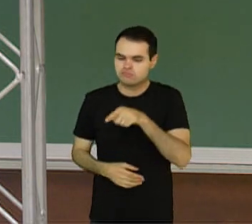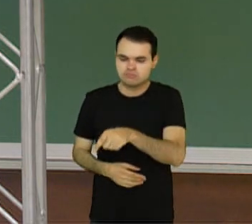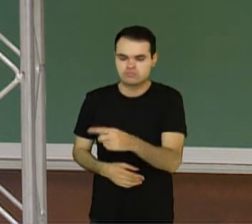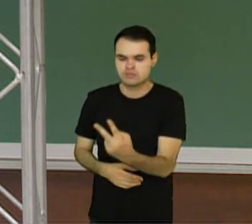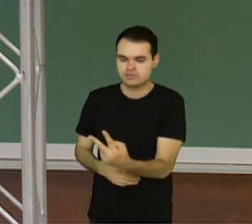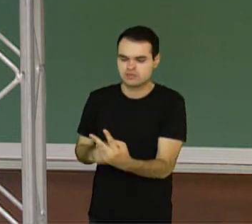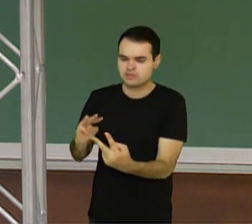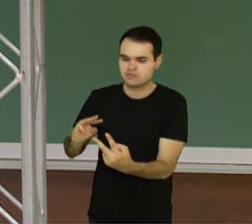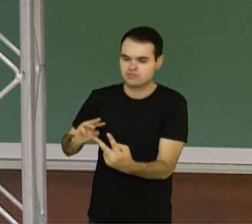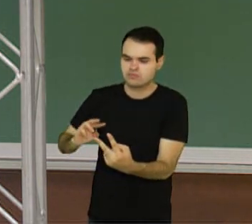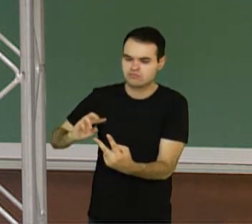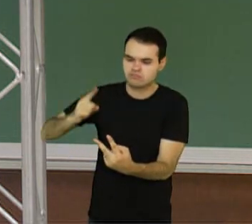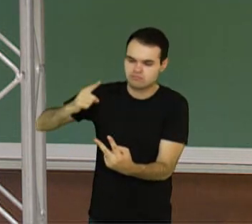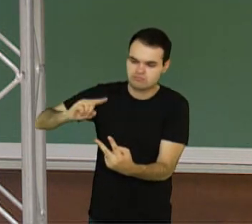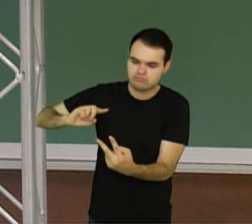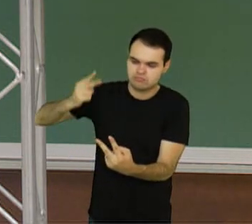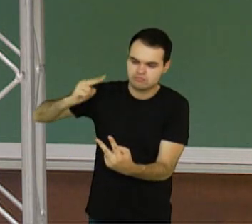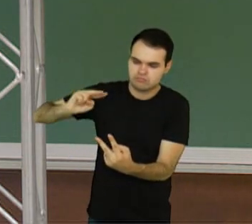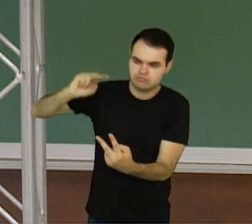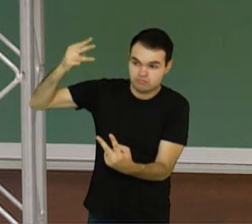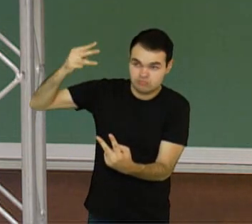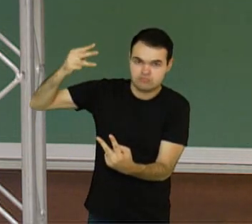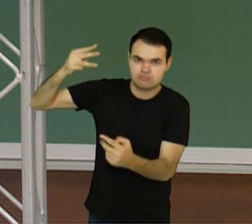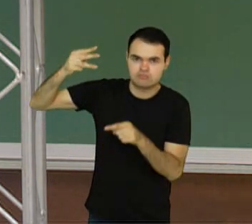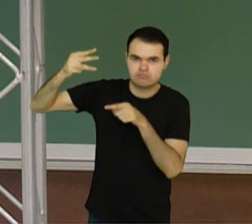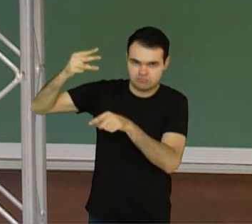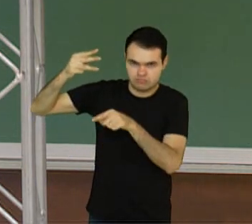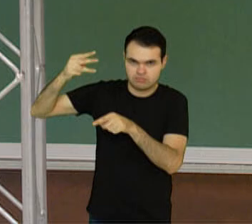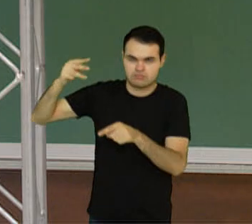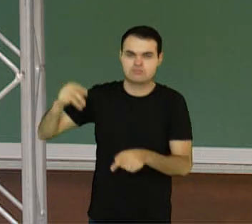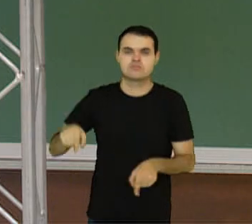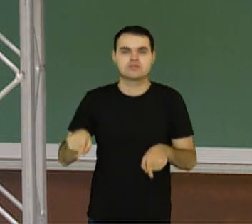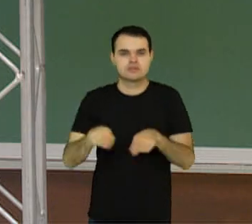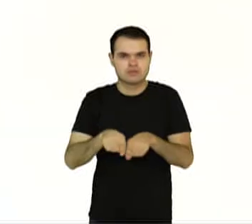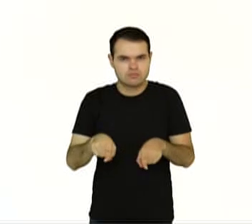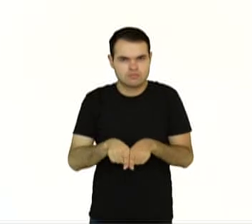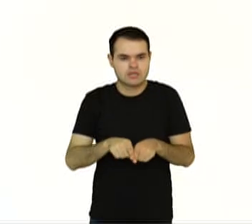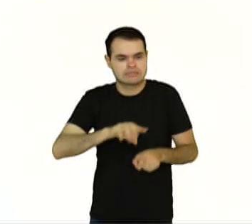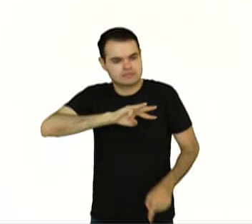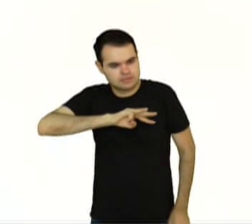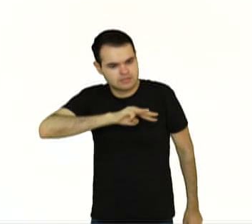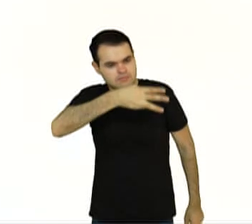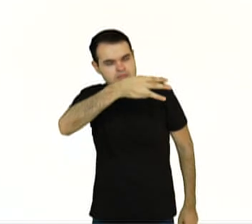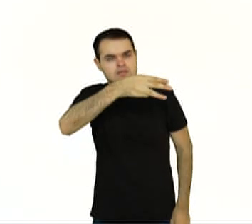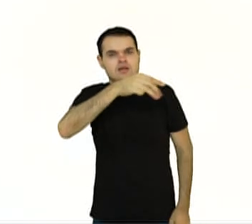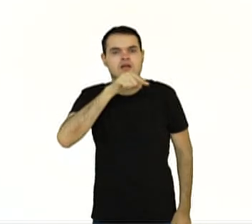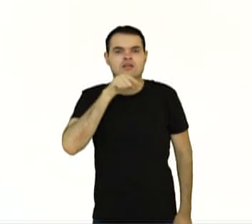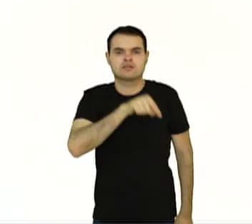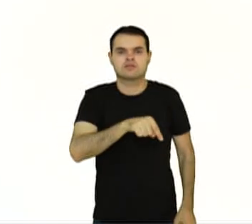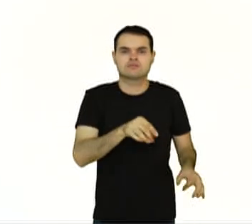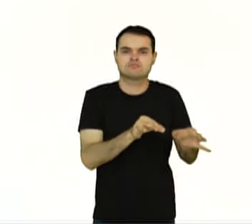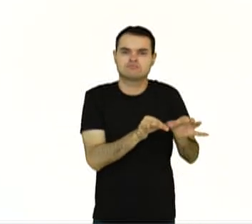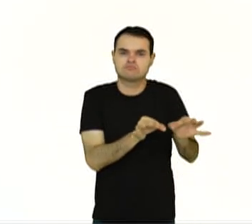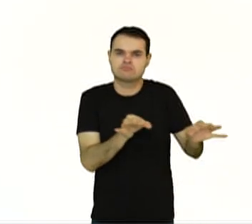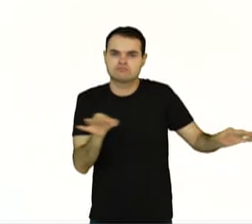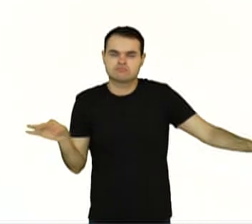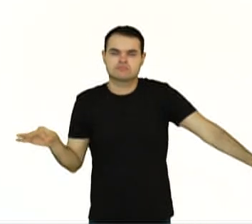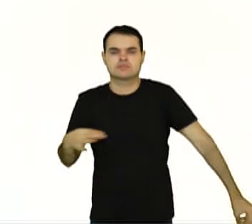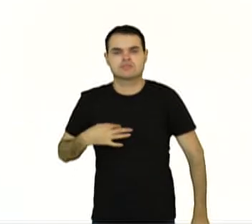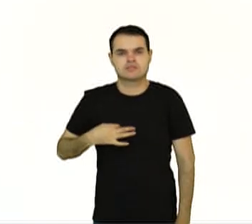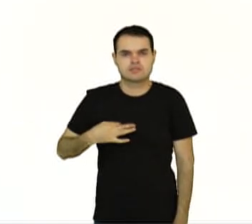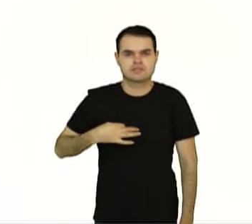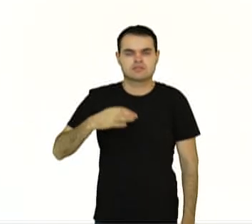número de bermudas, significa que eu também vou triplicar a quantidade de tecido que eu